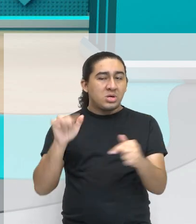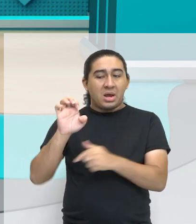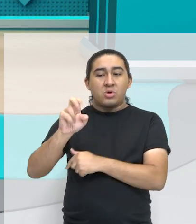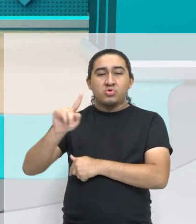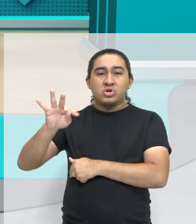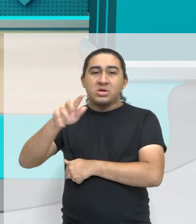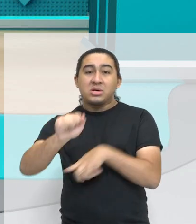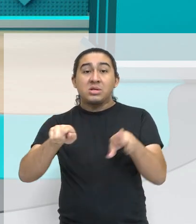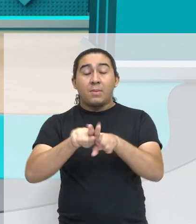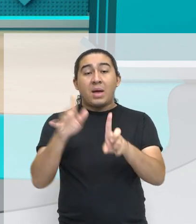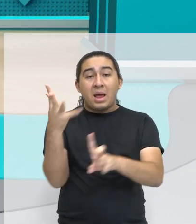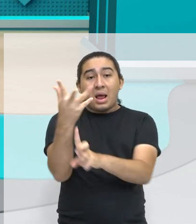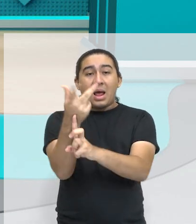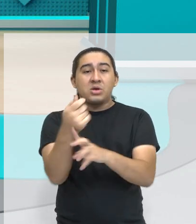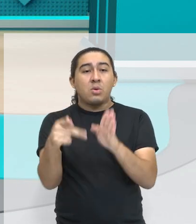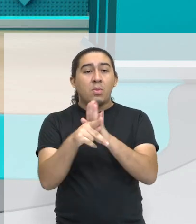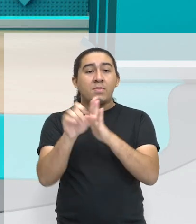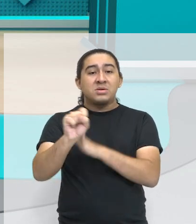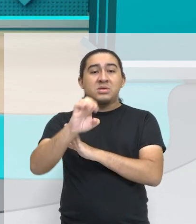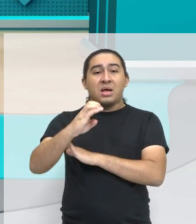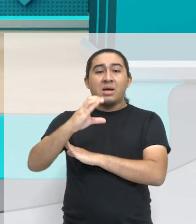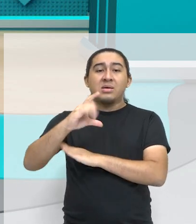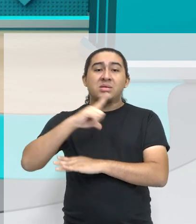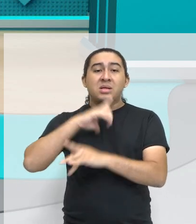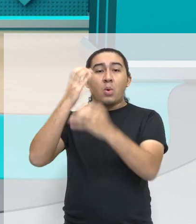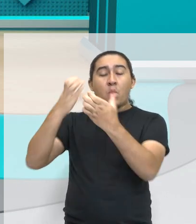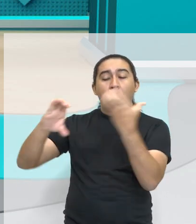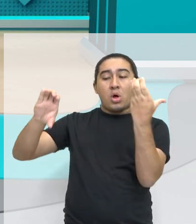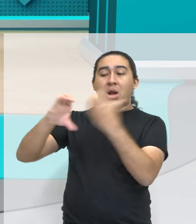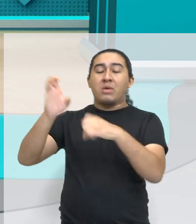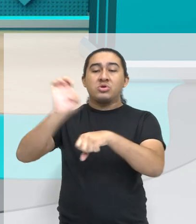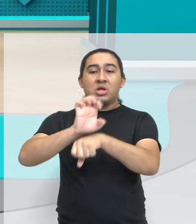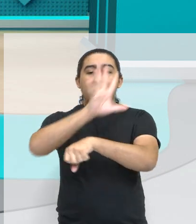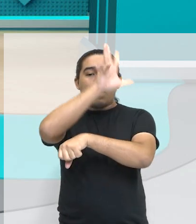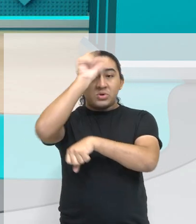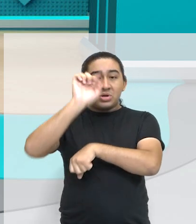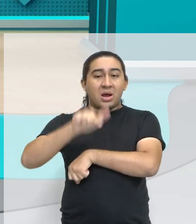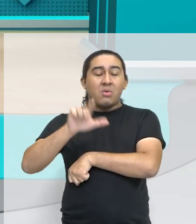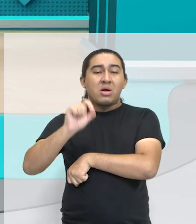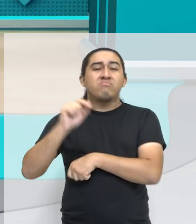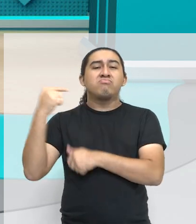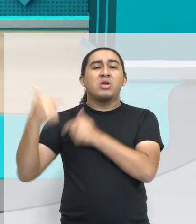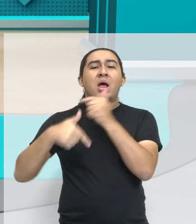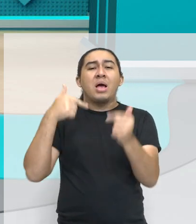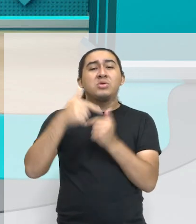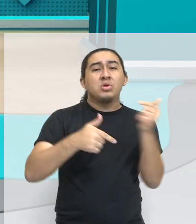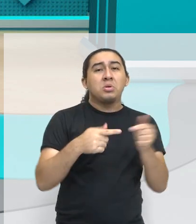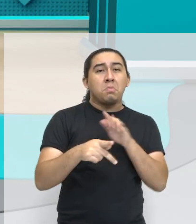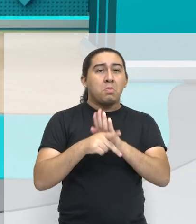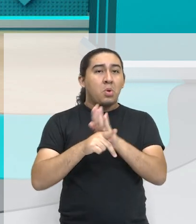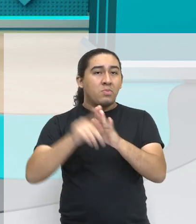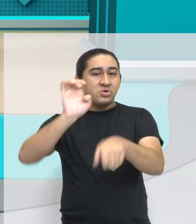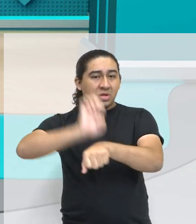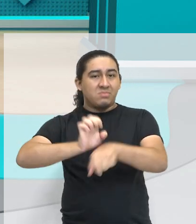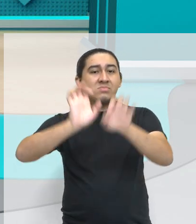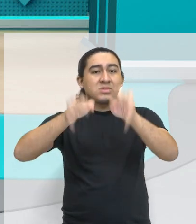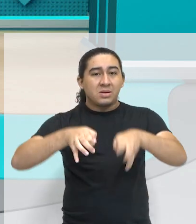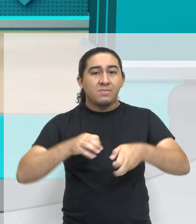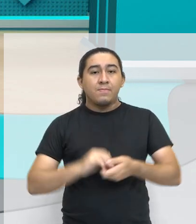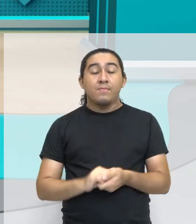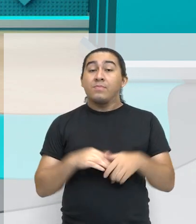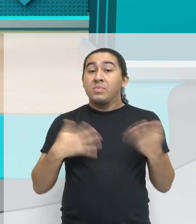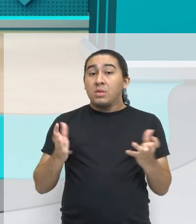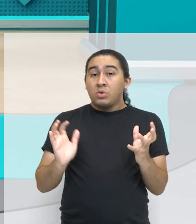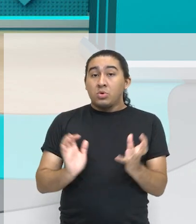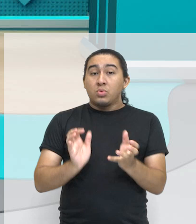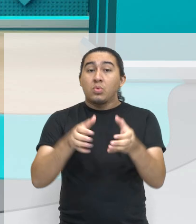e artes da Secretaria de Cultura, o Coral do Amazonas é considerado o grupo mais tradicional do estado. Então, o grupo